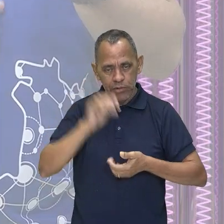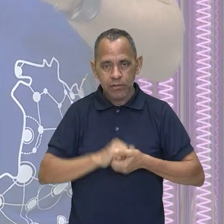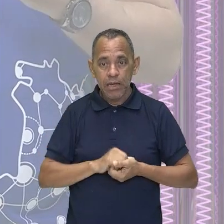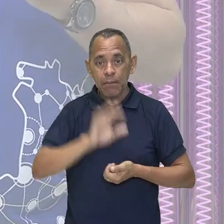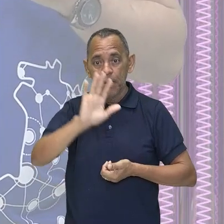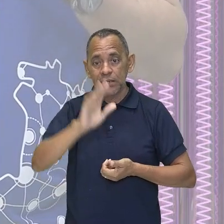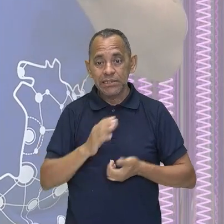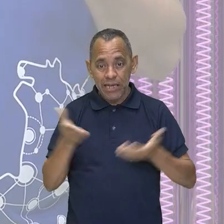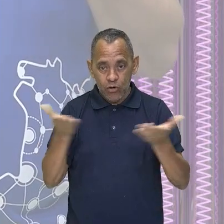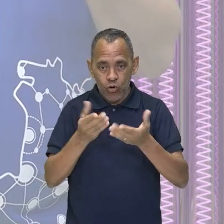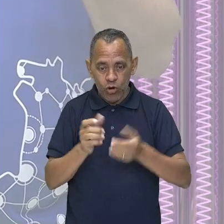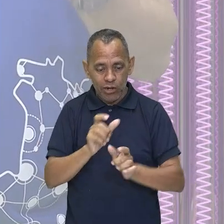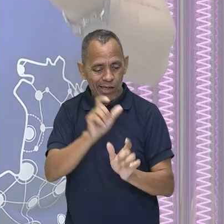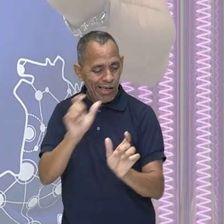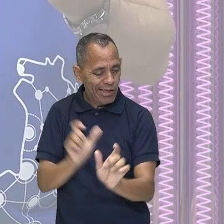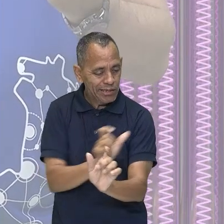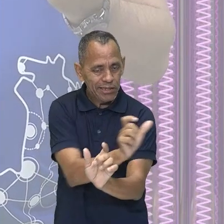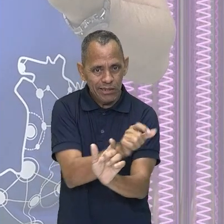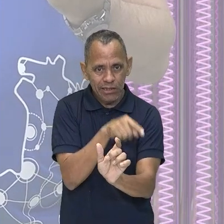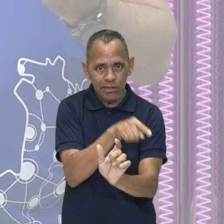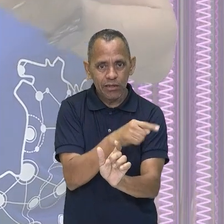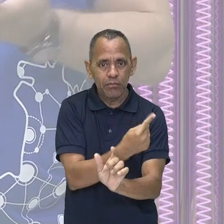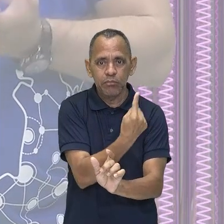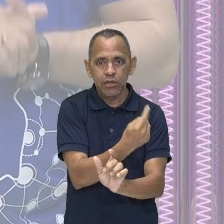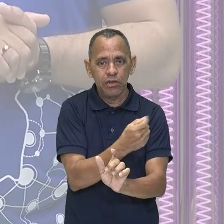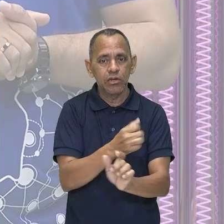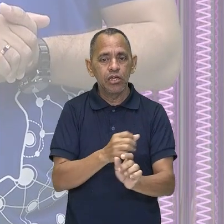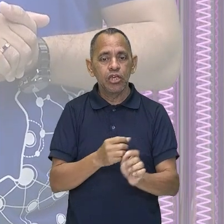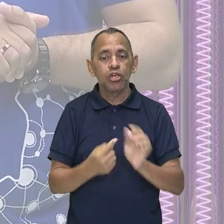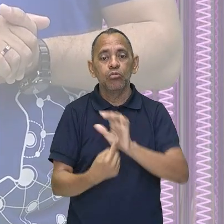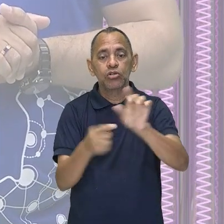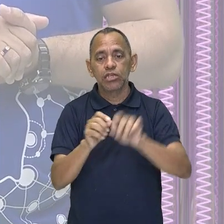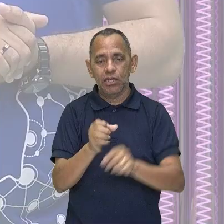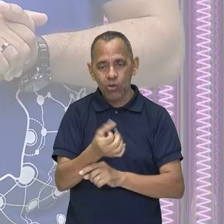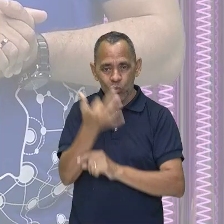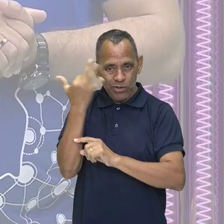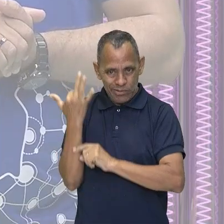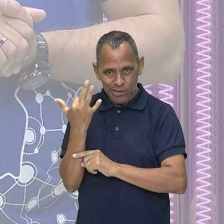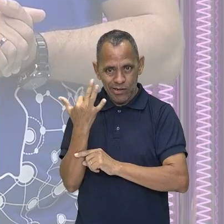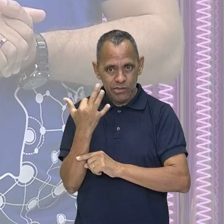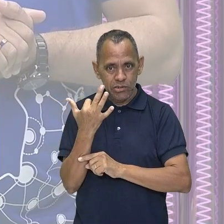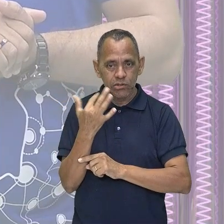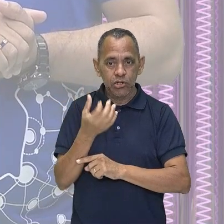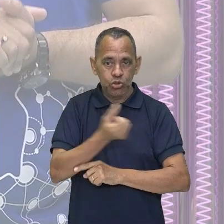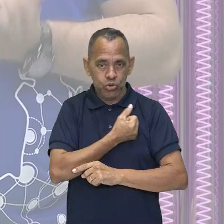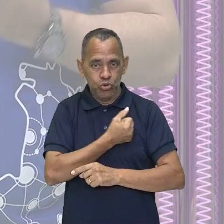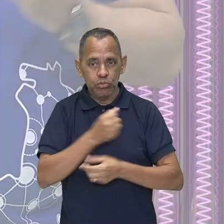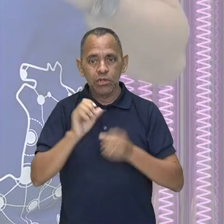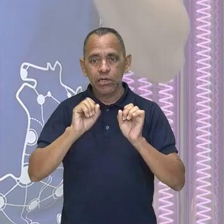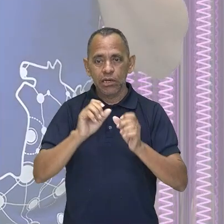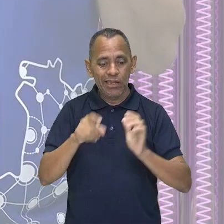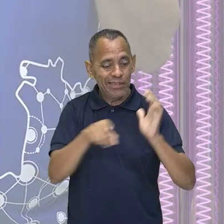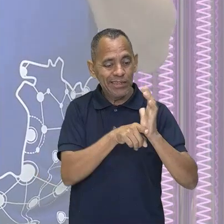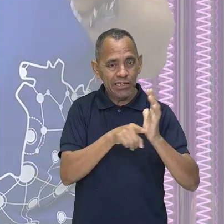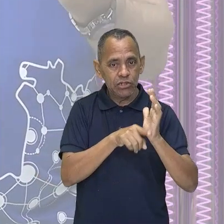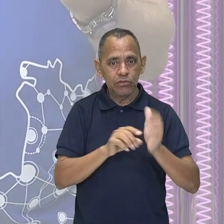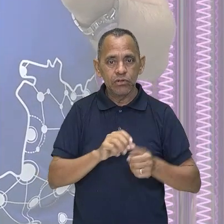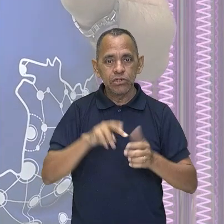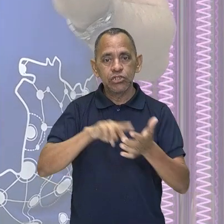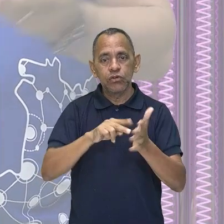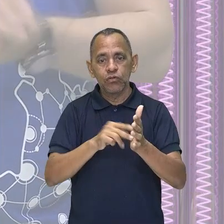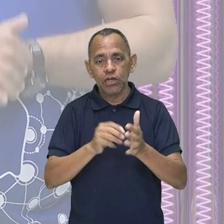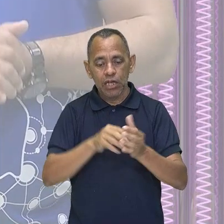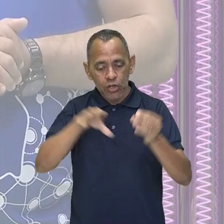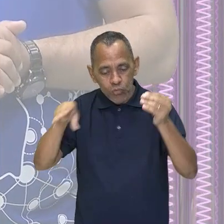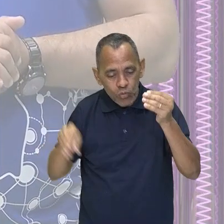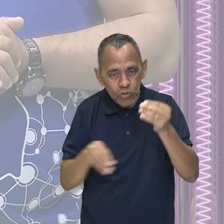primeiro, que é o que vai dizer a quantidade que o número vai se repetir, é negativo. Então, significa o quê? Que eu não vou adicionar